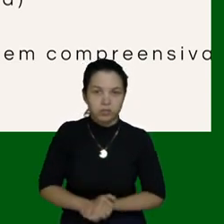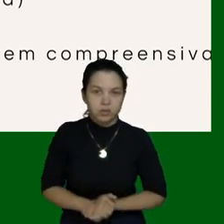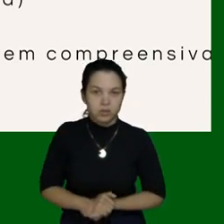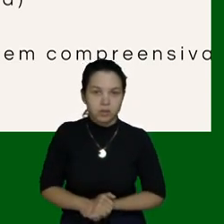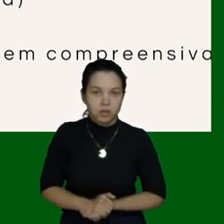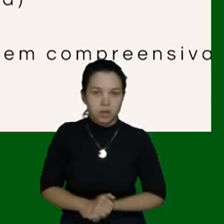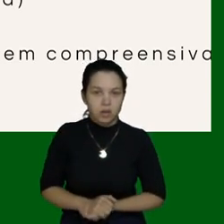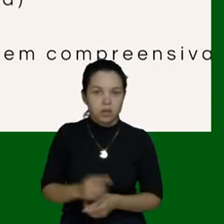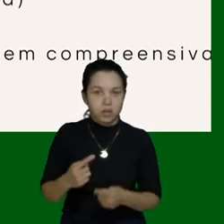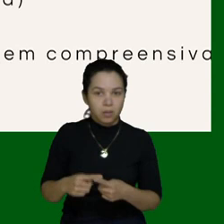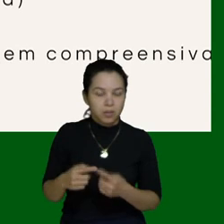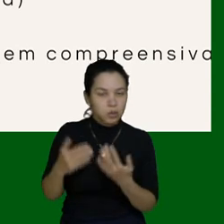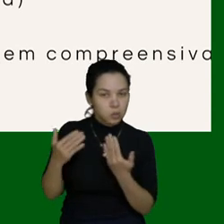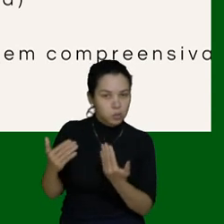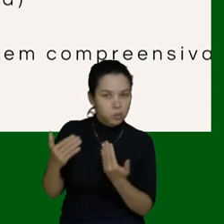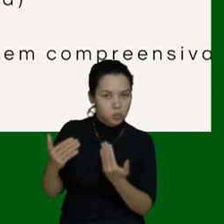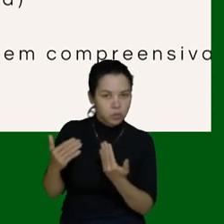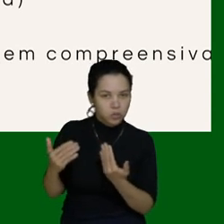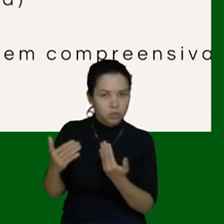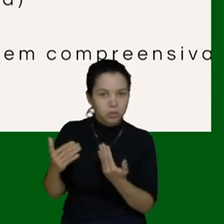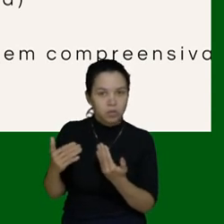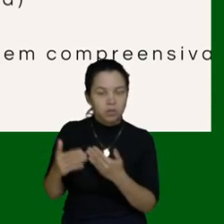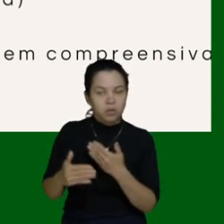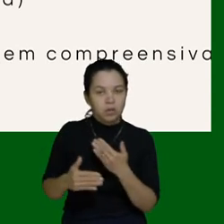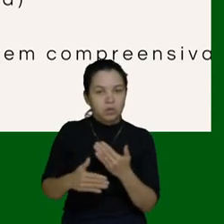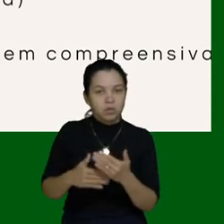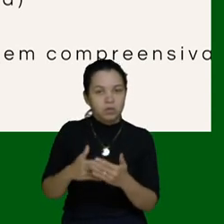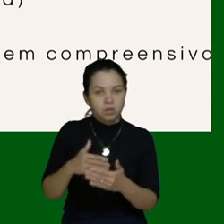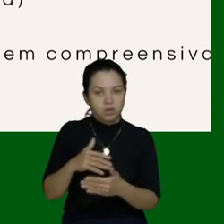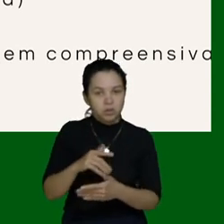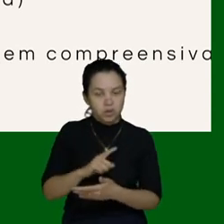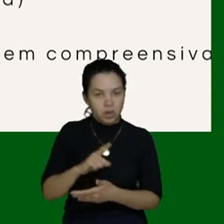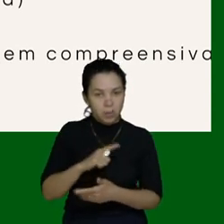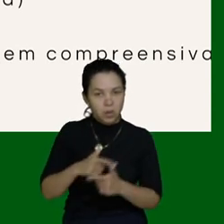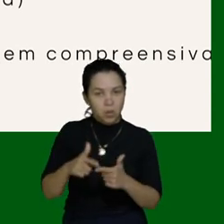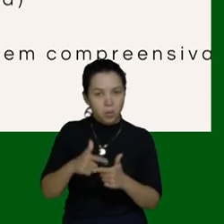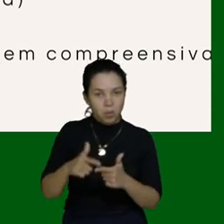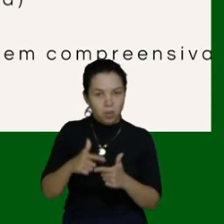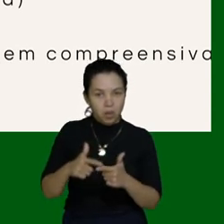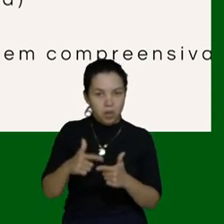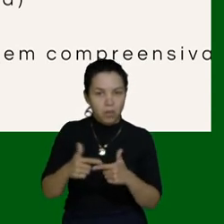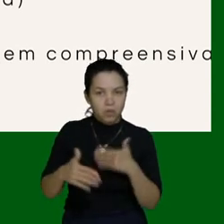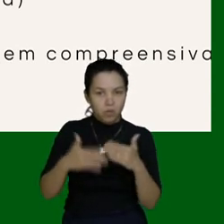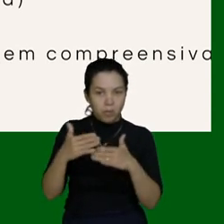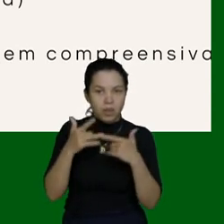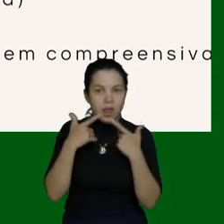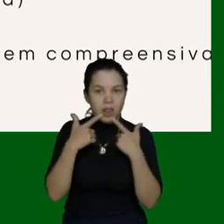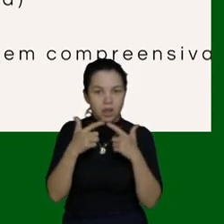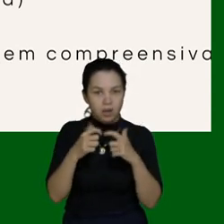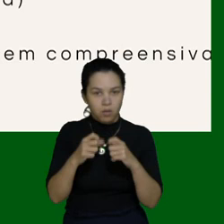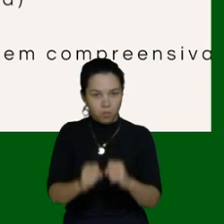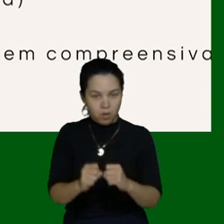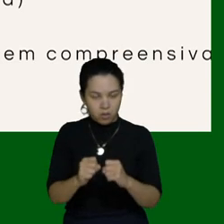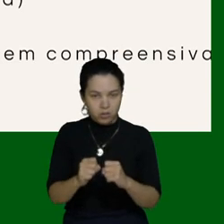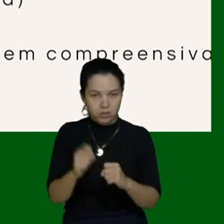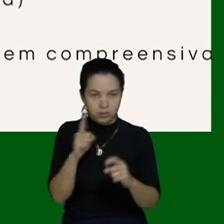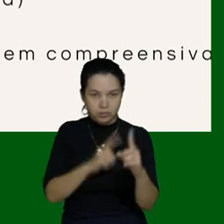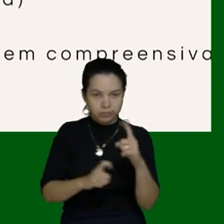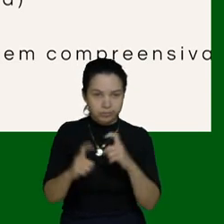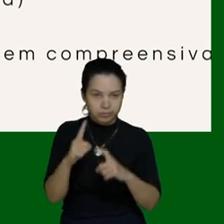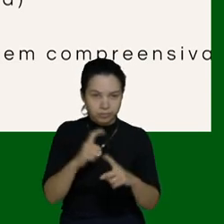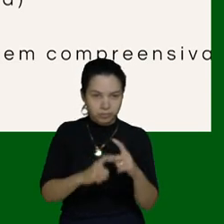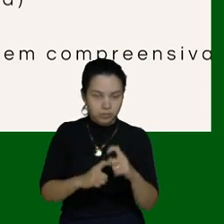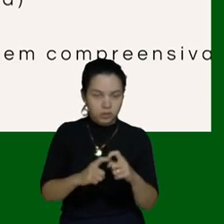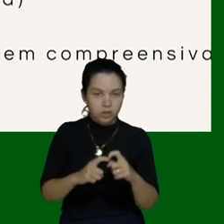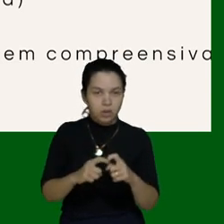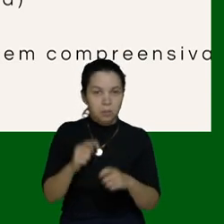desenvolvimento da linguagem compreensiva e expressiva ou seja o professor lá na ponta na sala de aula